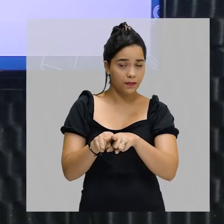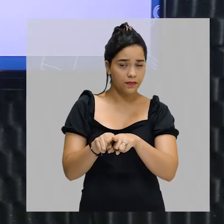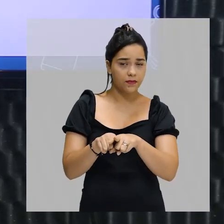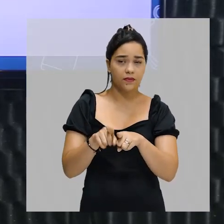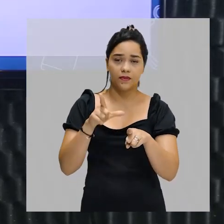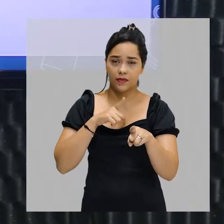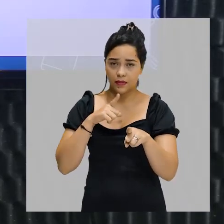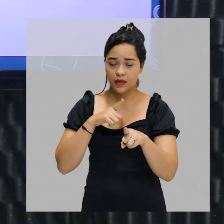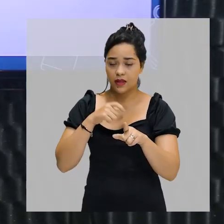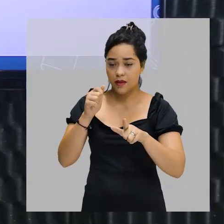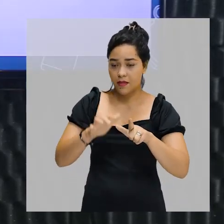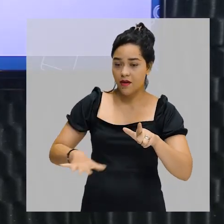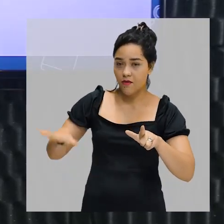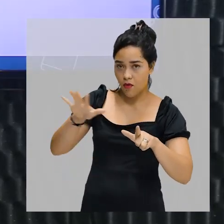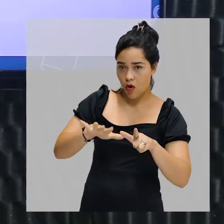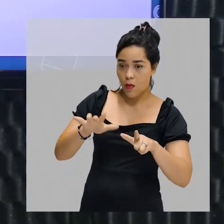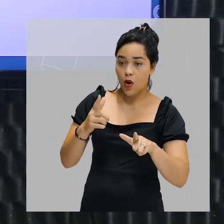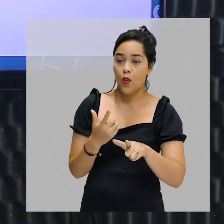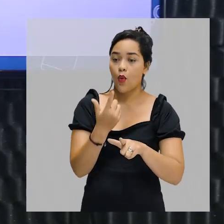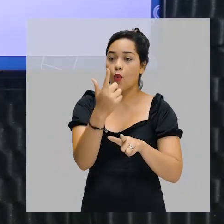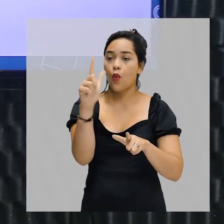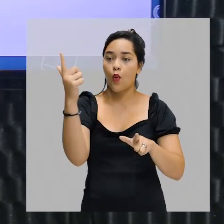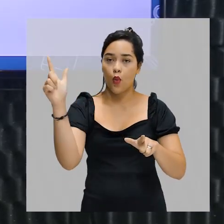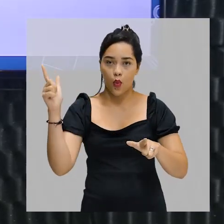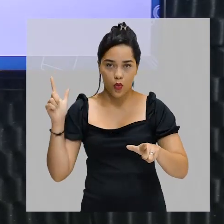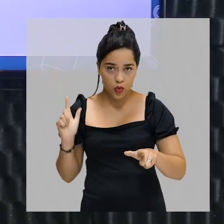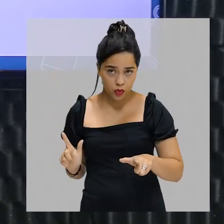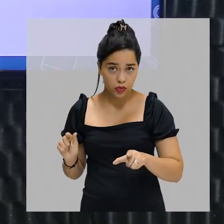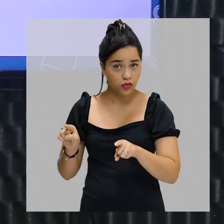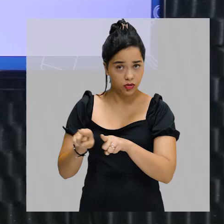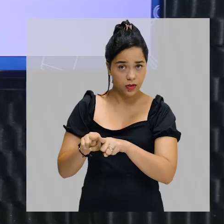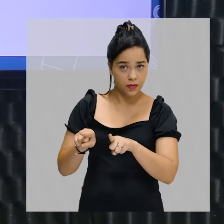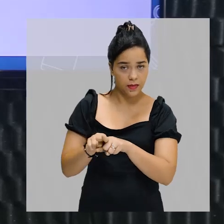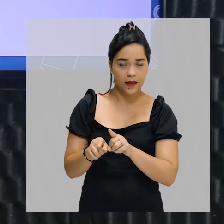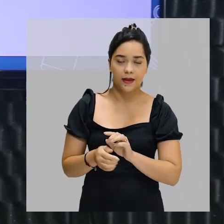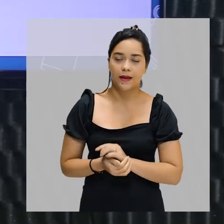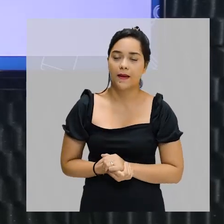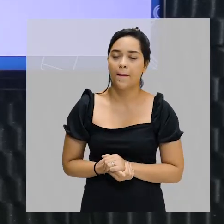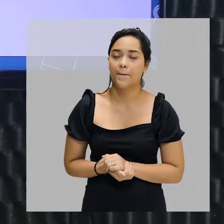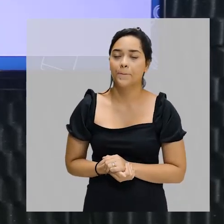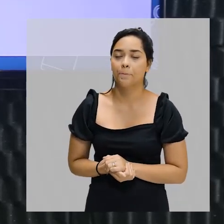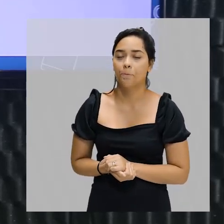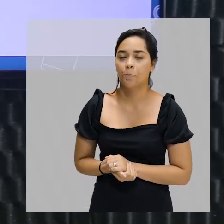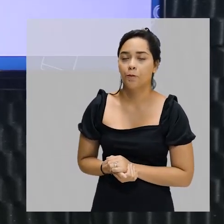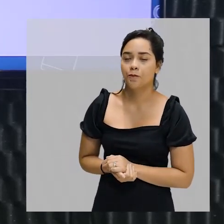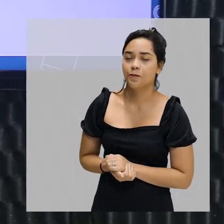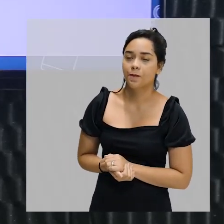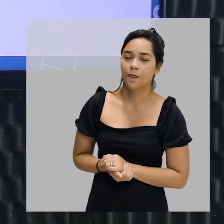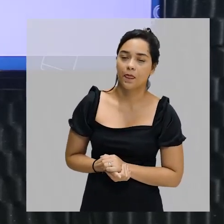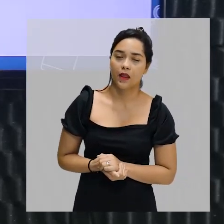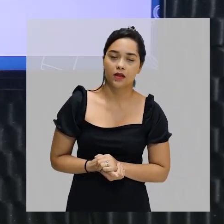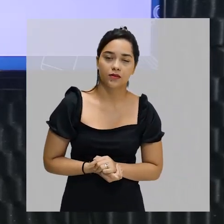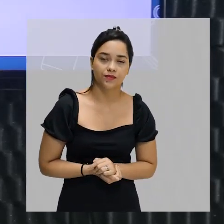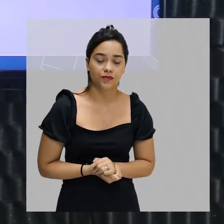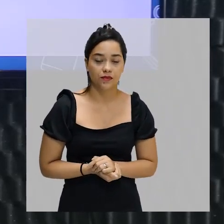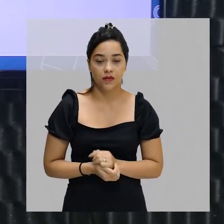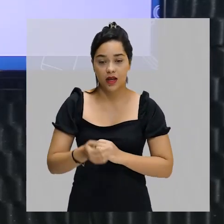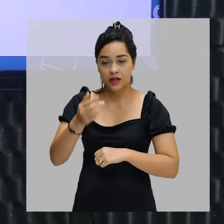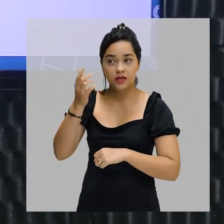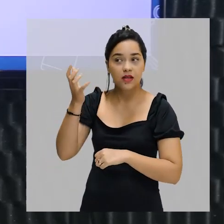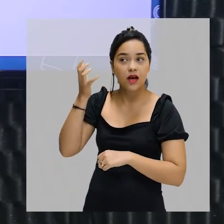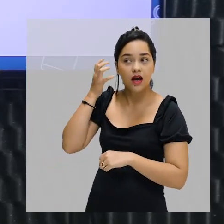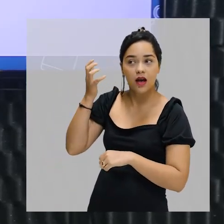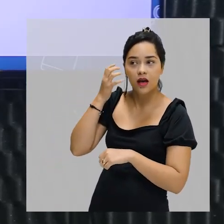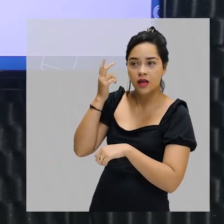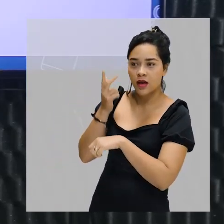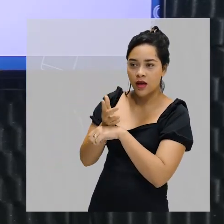além da plataforma Gonçalves Dias, com todo o material que tem lá, certo? Você também pode acompanhar as audioaulas